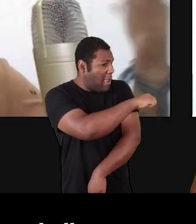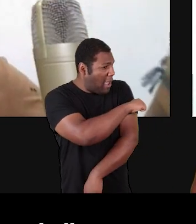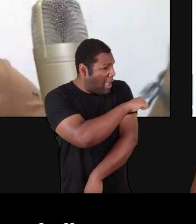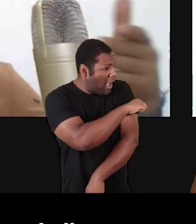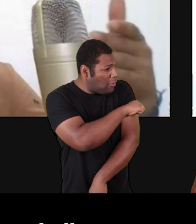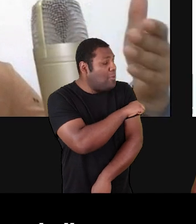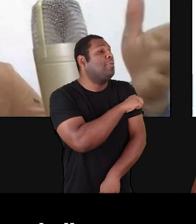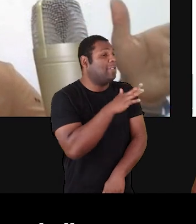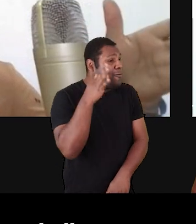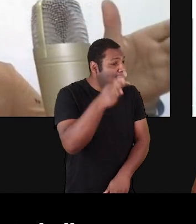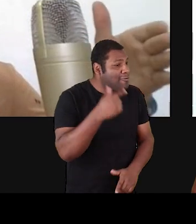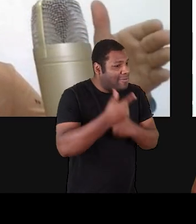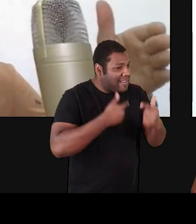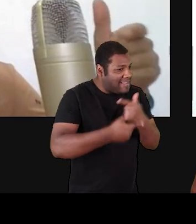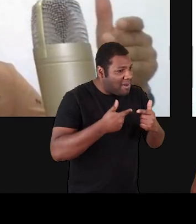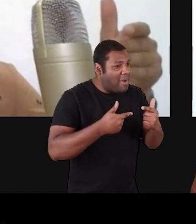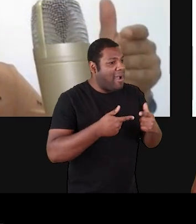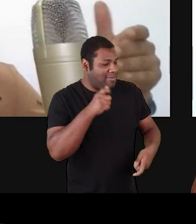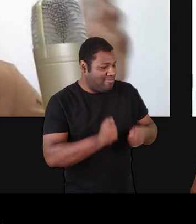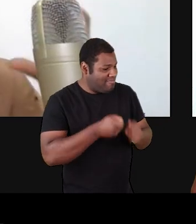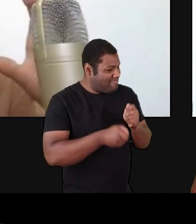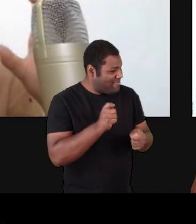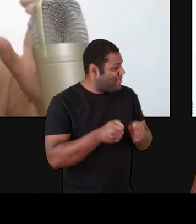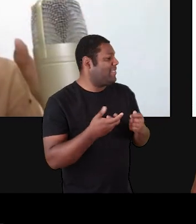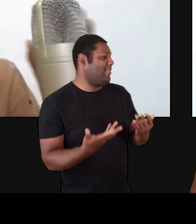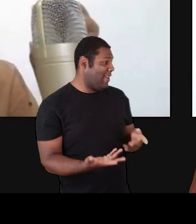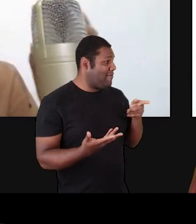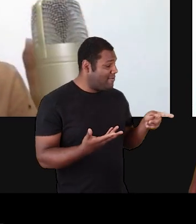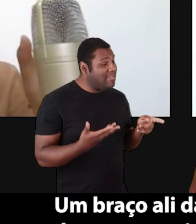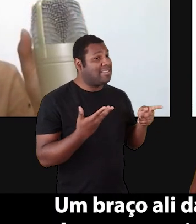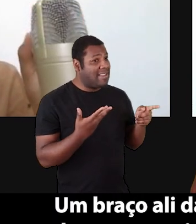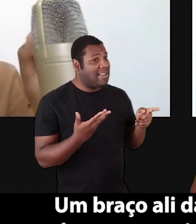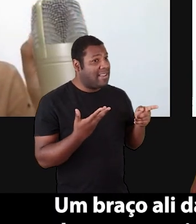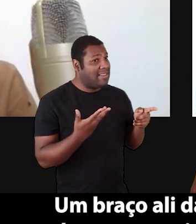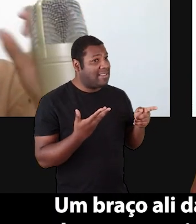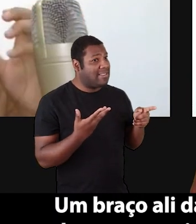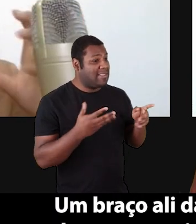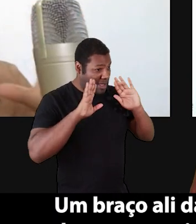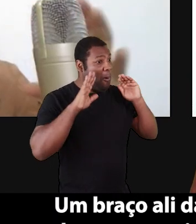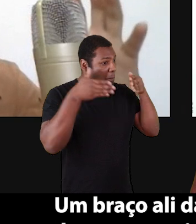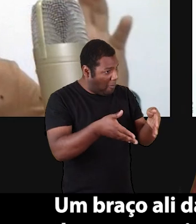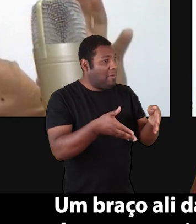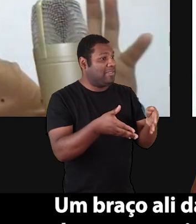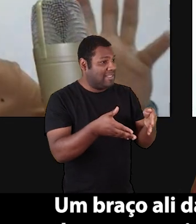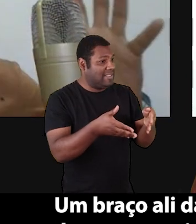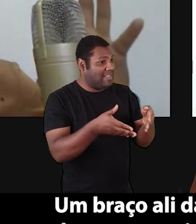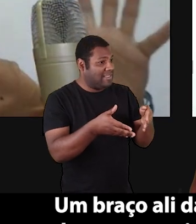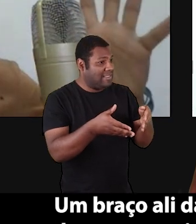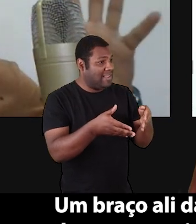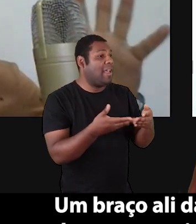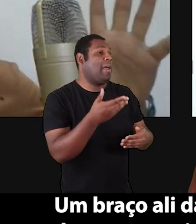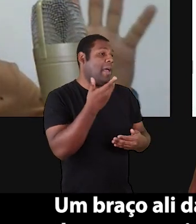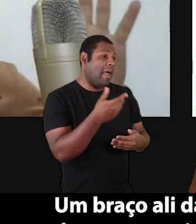como percussionistas ali, né? Tem essa preocupação, não tem? Um braço ali da